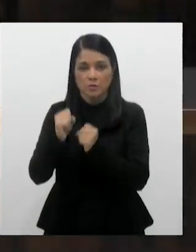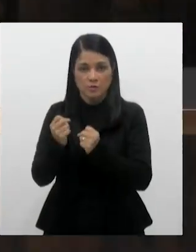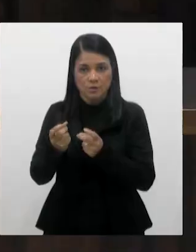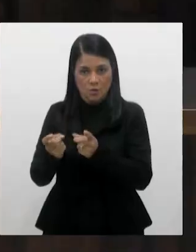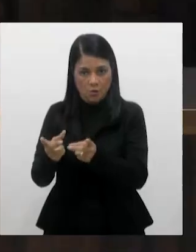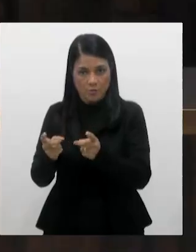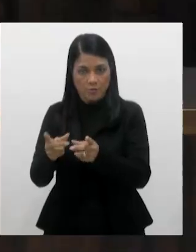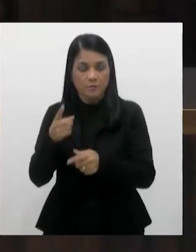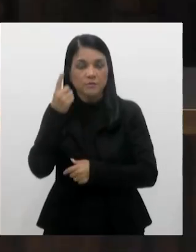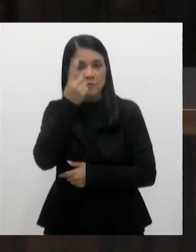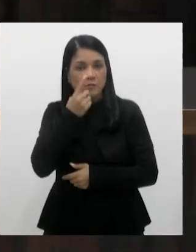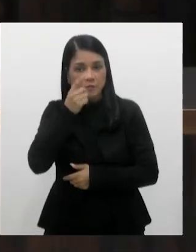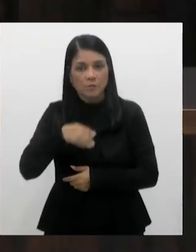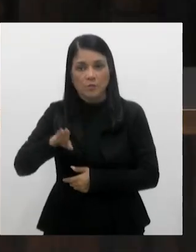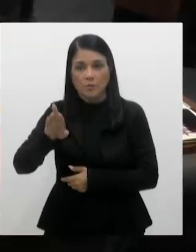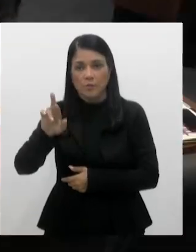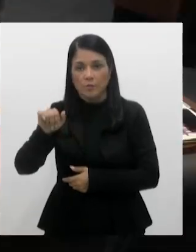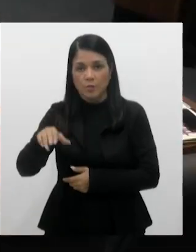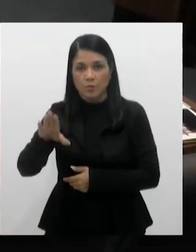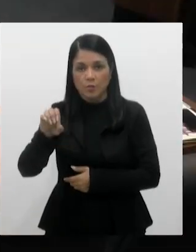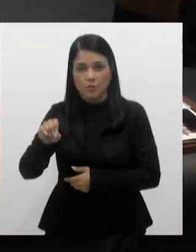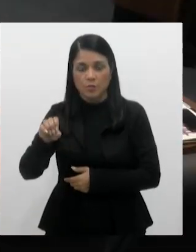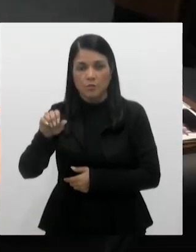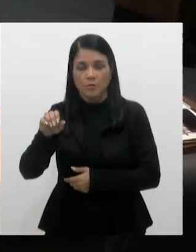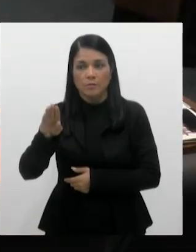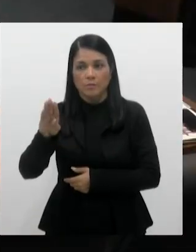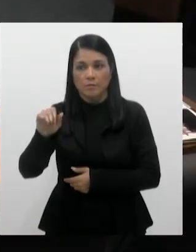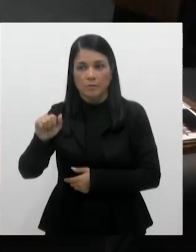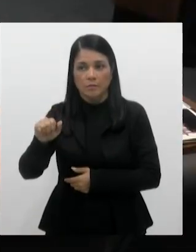deputado Bruno Boareto.